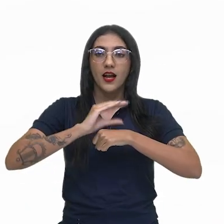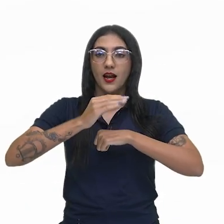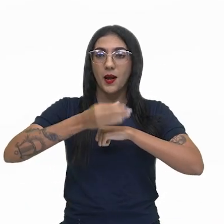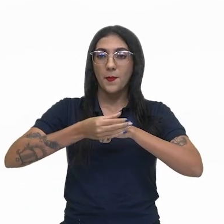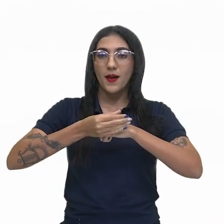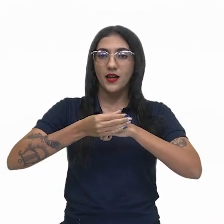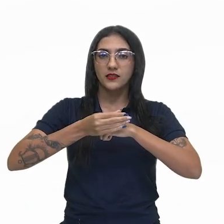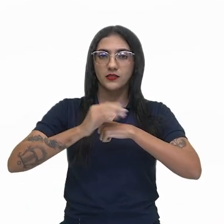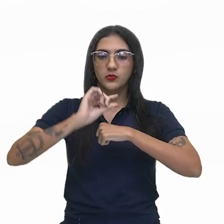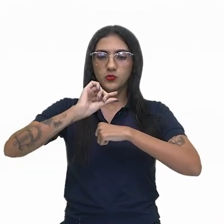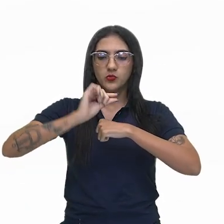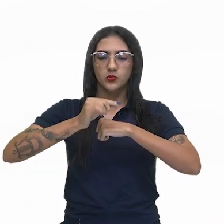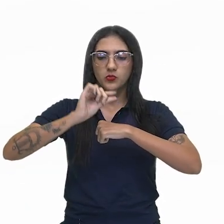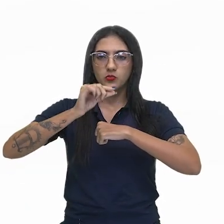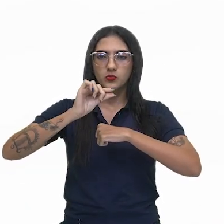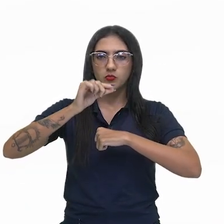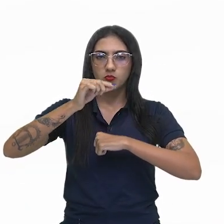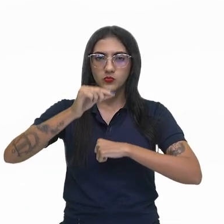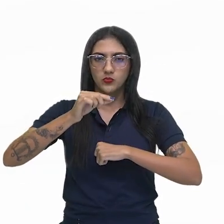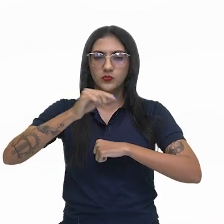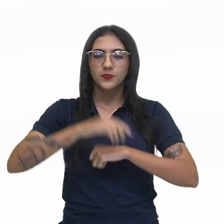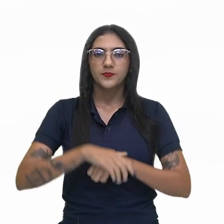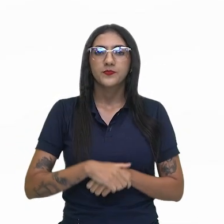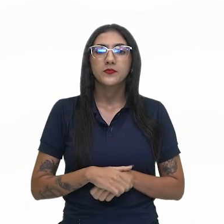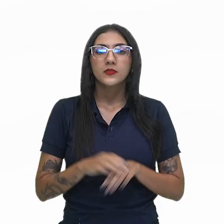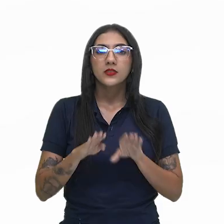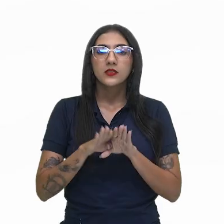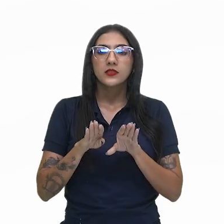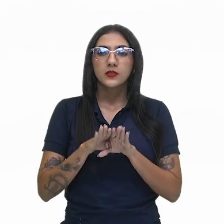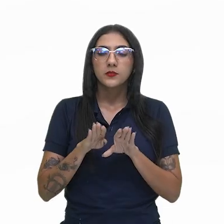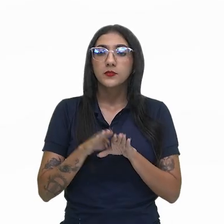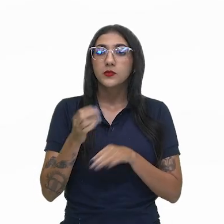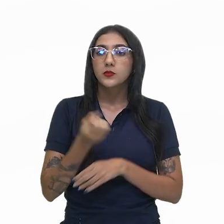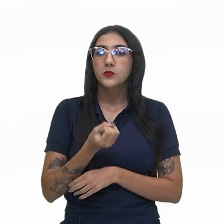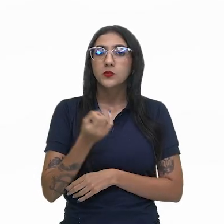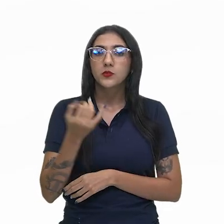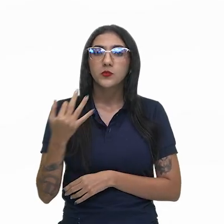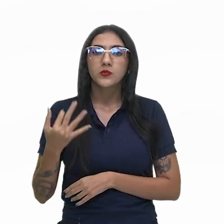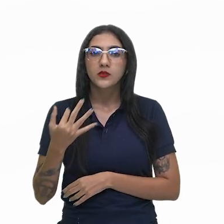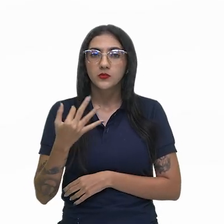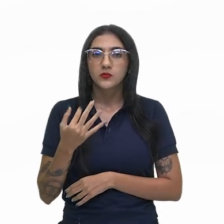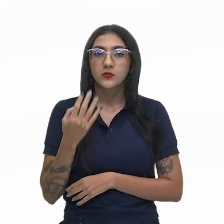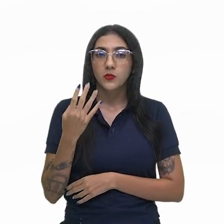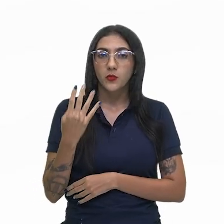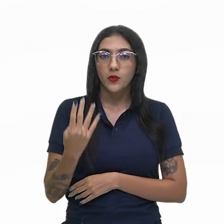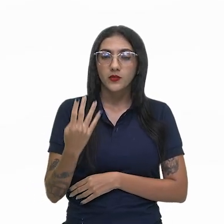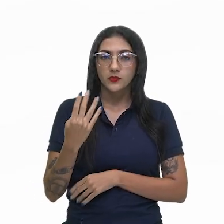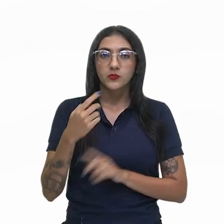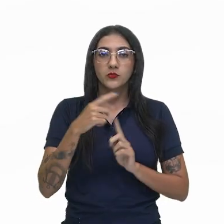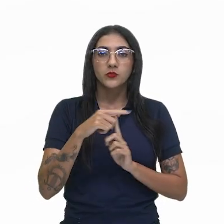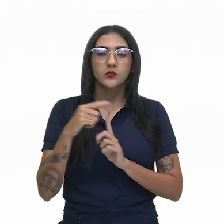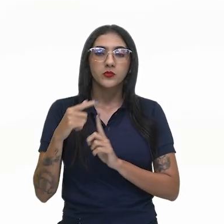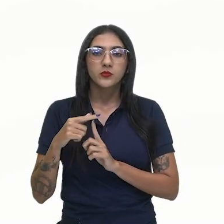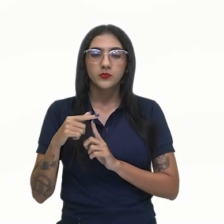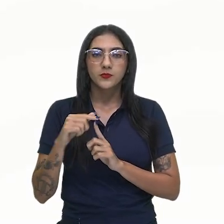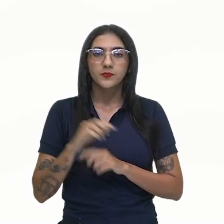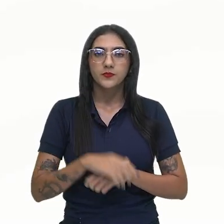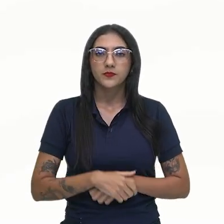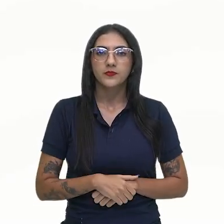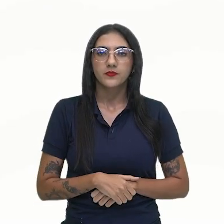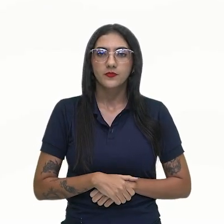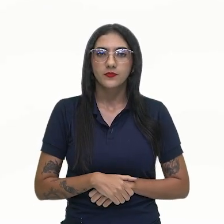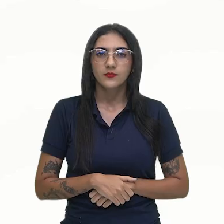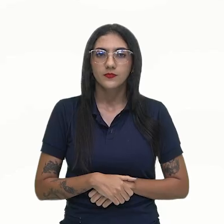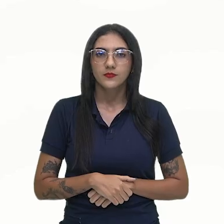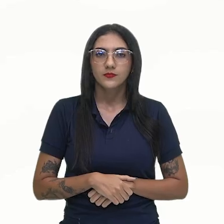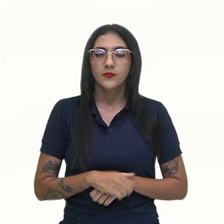5, 6 e 7. E os subníveis de energia. São quantos subníveis? São 4. Certo? Como se fosse